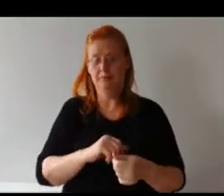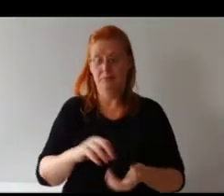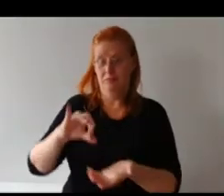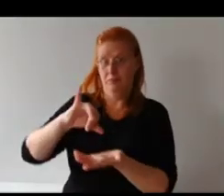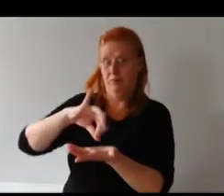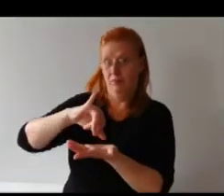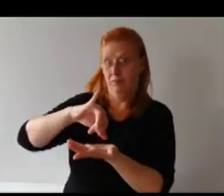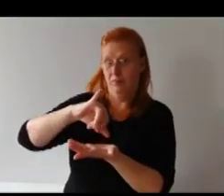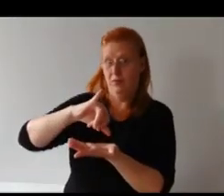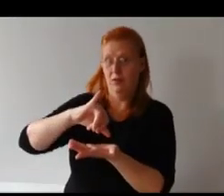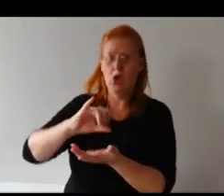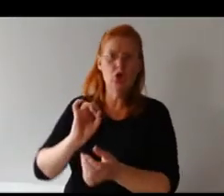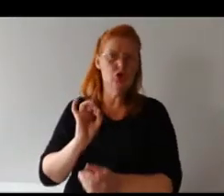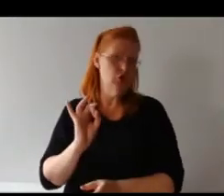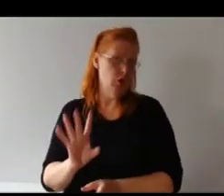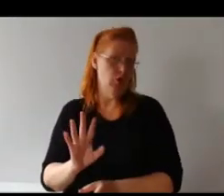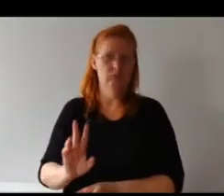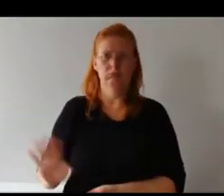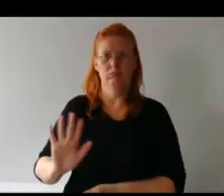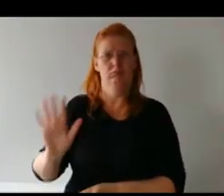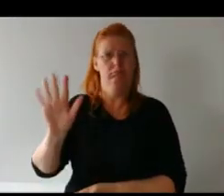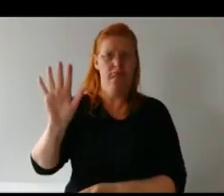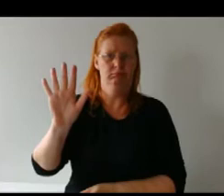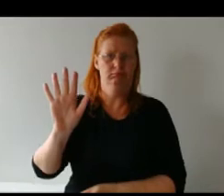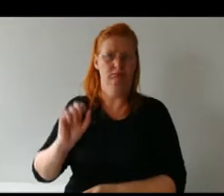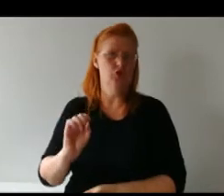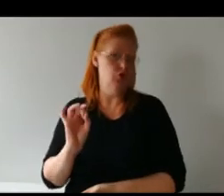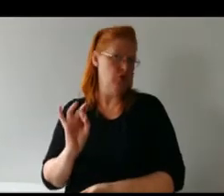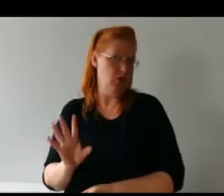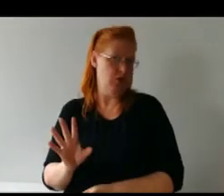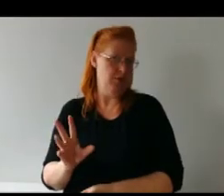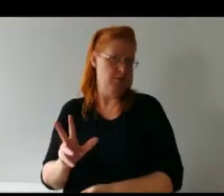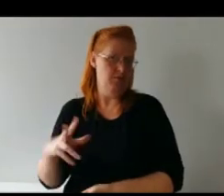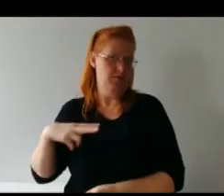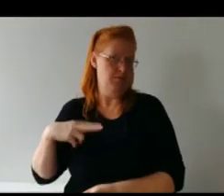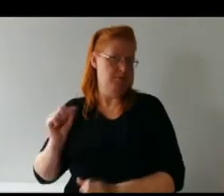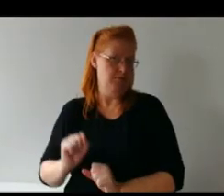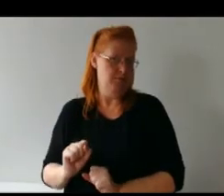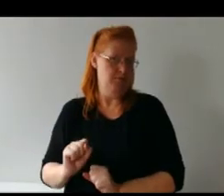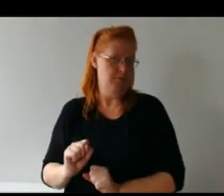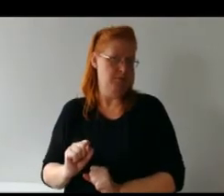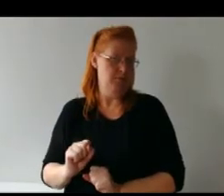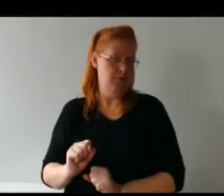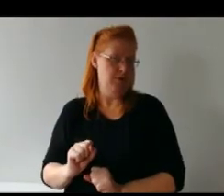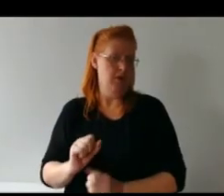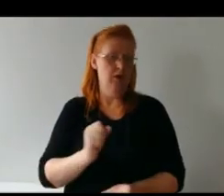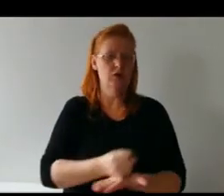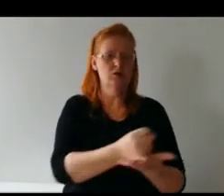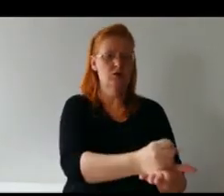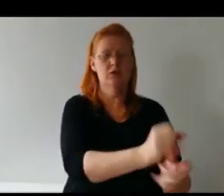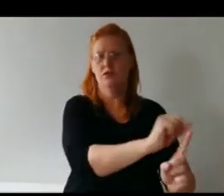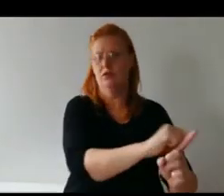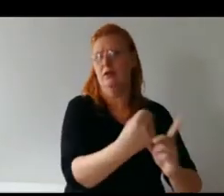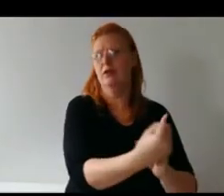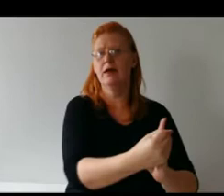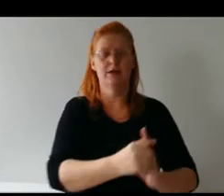Onde já está se dizendo, o capitalismo só visava o lucro. Ele não estava pensando que se ia trazer algum